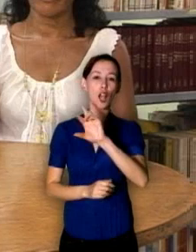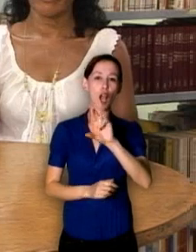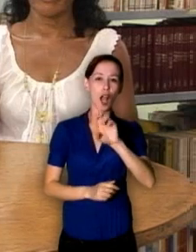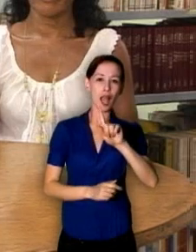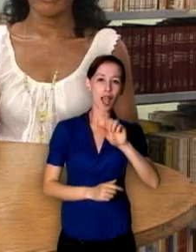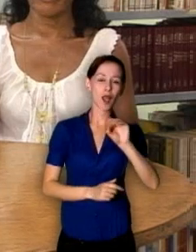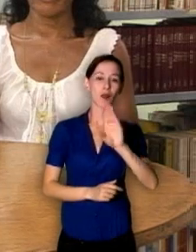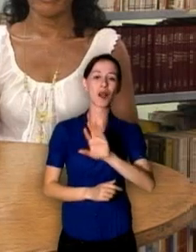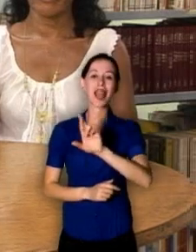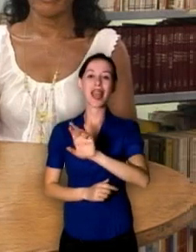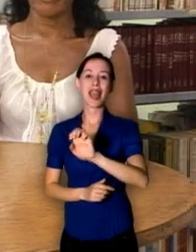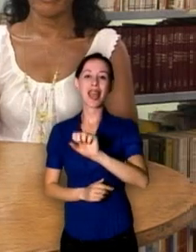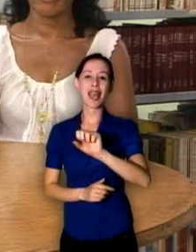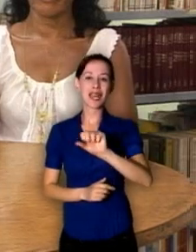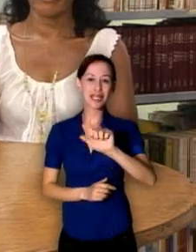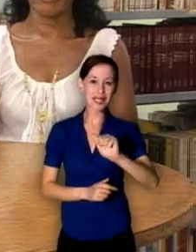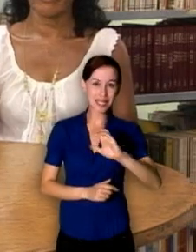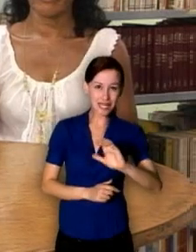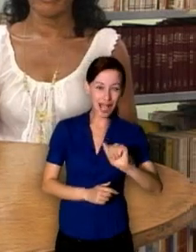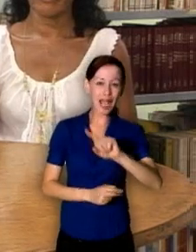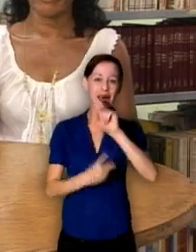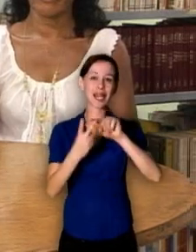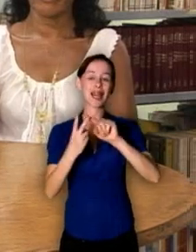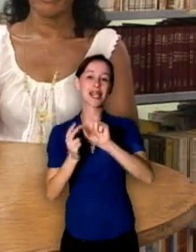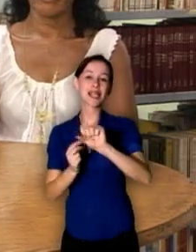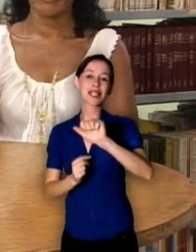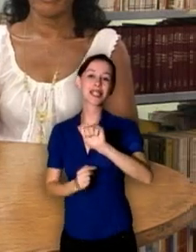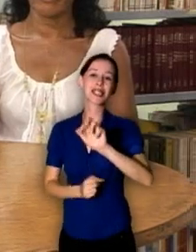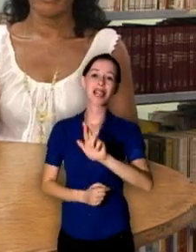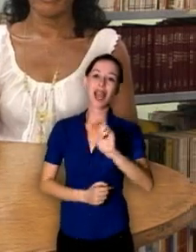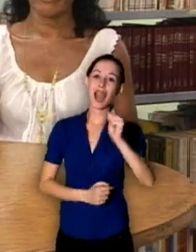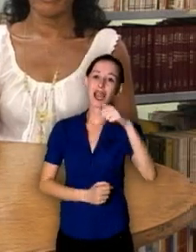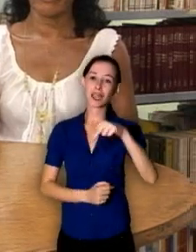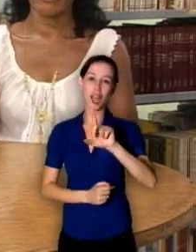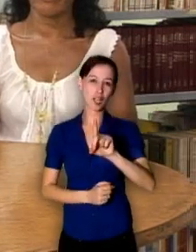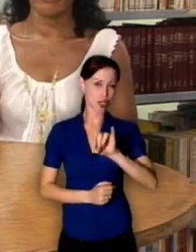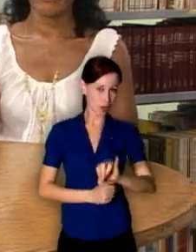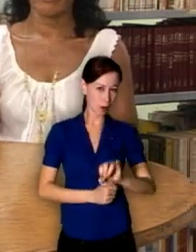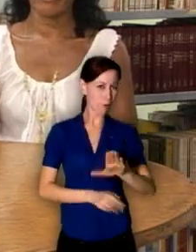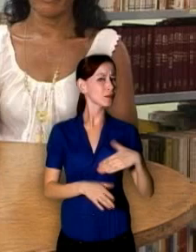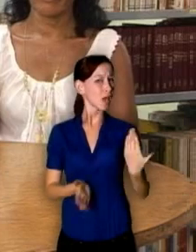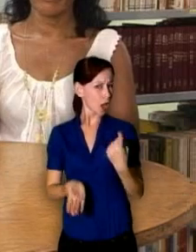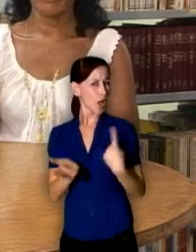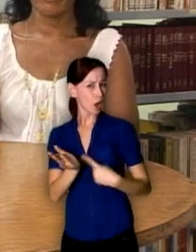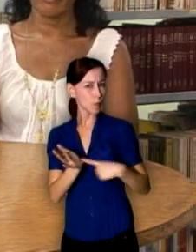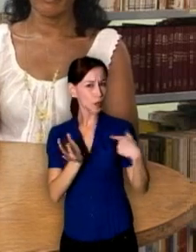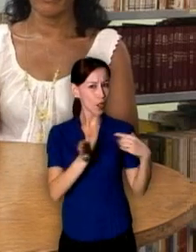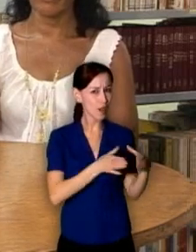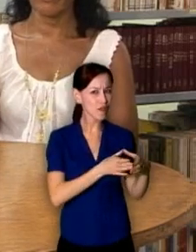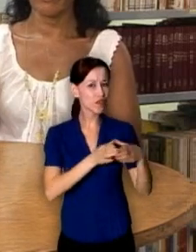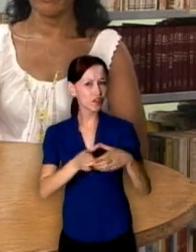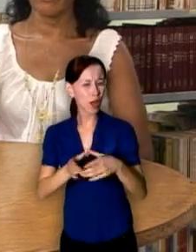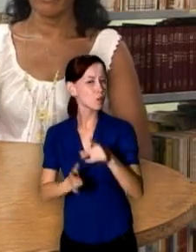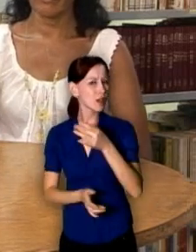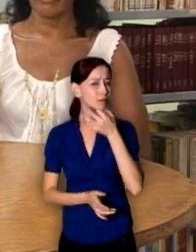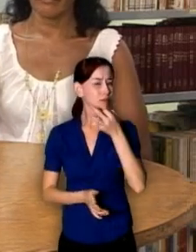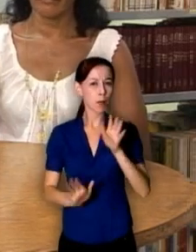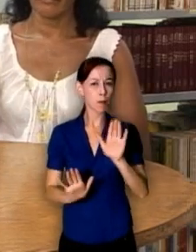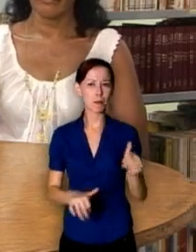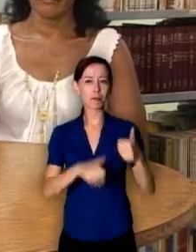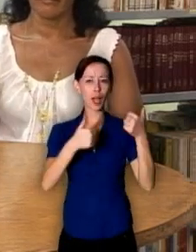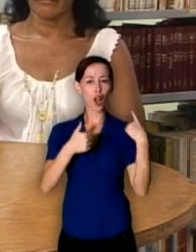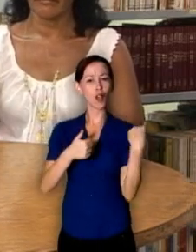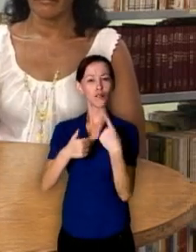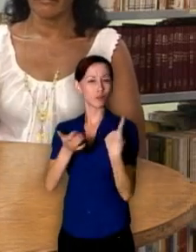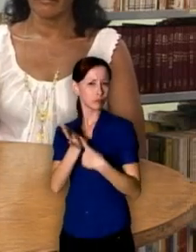Ressaca, Sarandi. E aí eles falavam, vamos lá. Eu falei, por que não? Então vamos fazer melhor, vamos fazer toda a caminhada ao longo